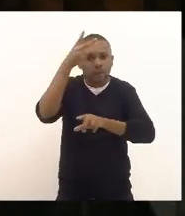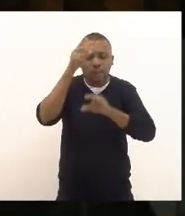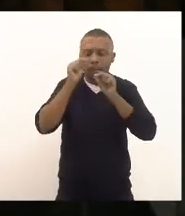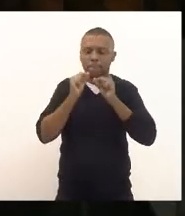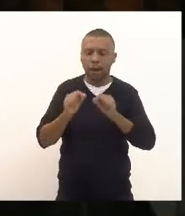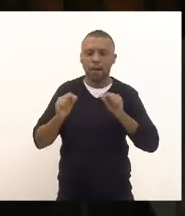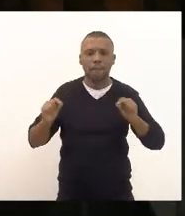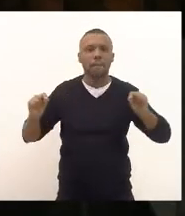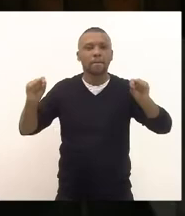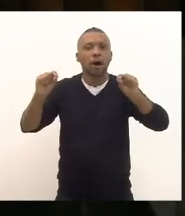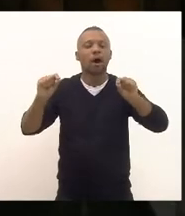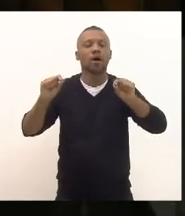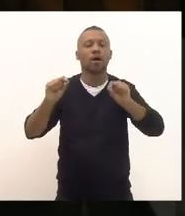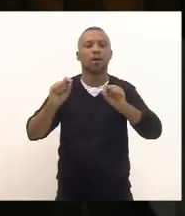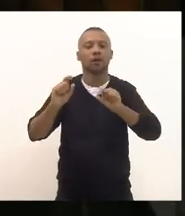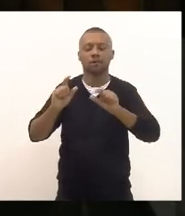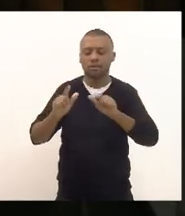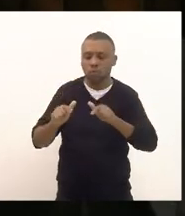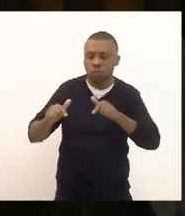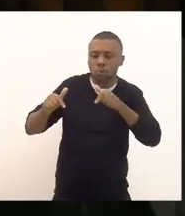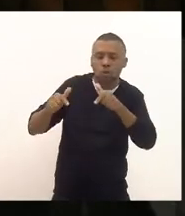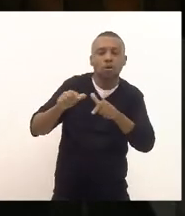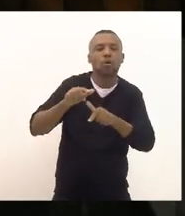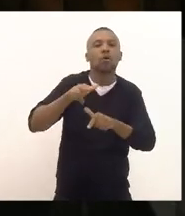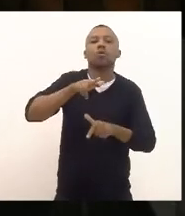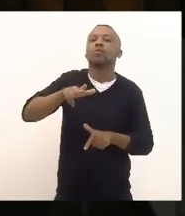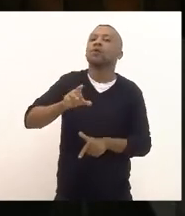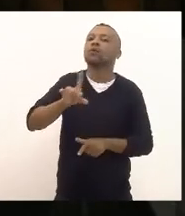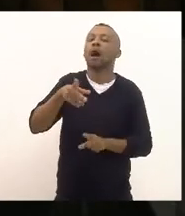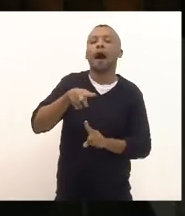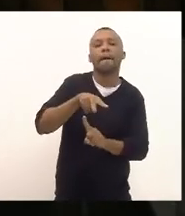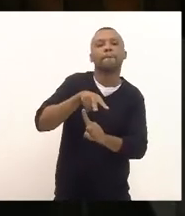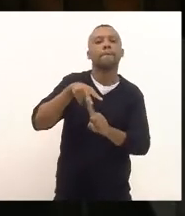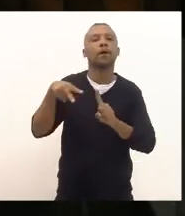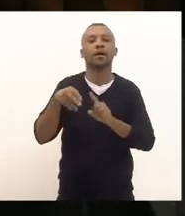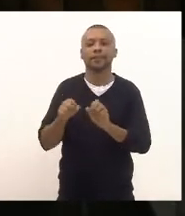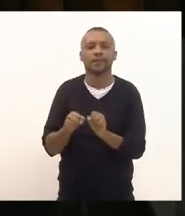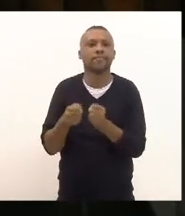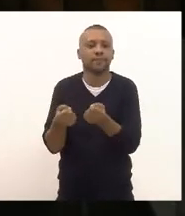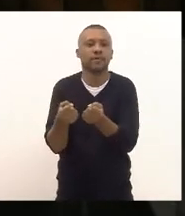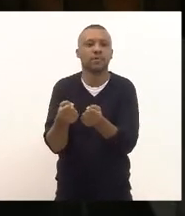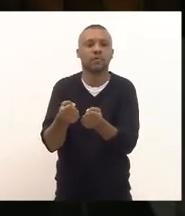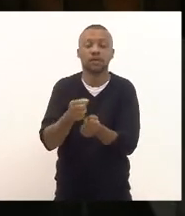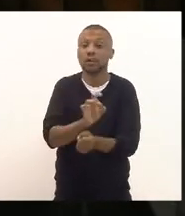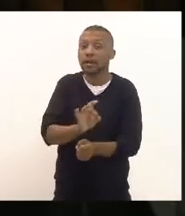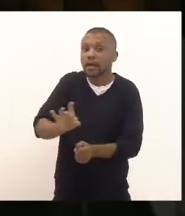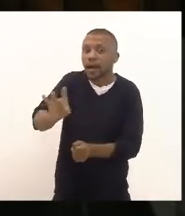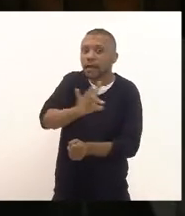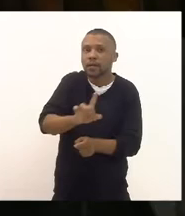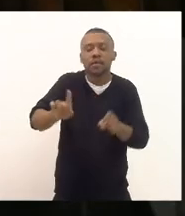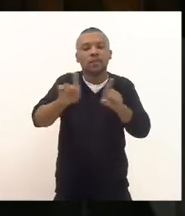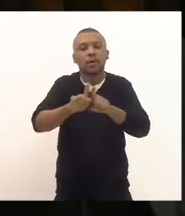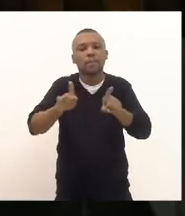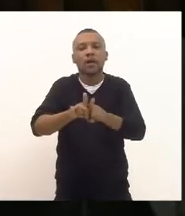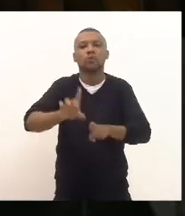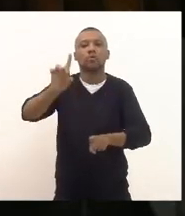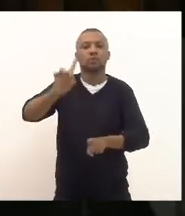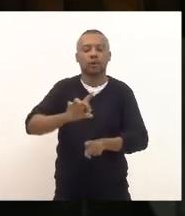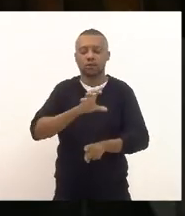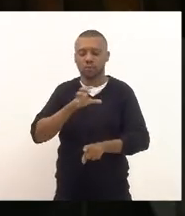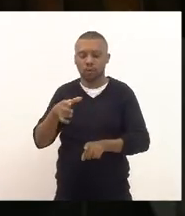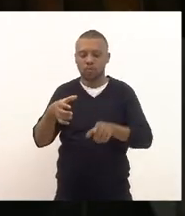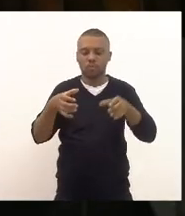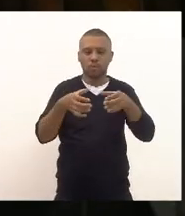seus núcleos consolidando não só a perspectiva da Defesa individual mas também dos direitos coletivos e